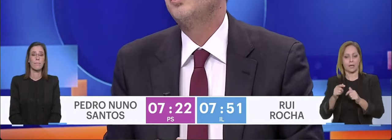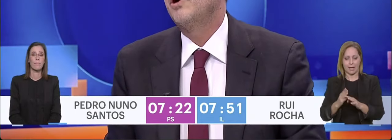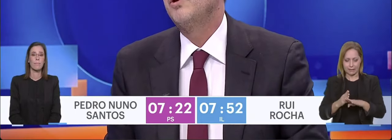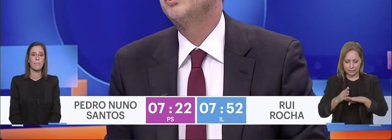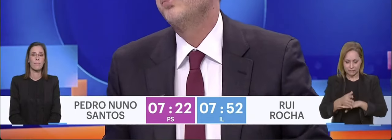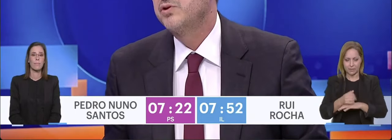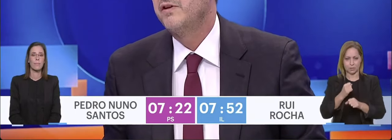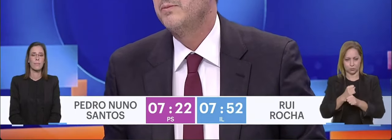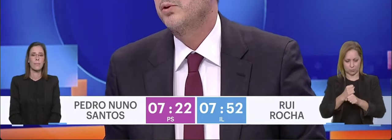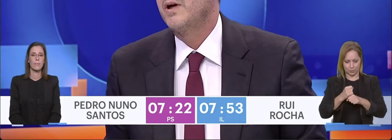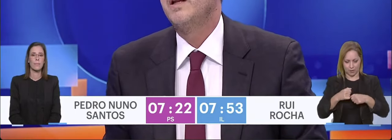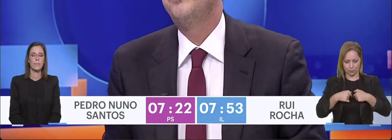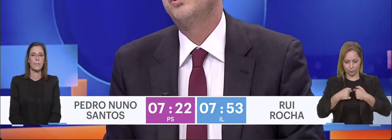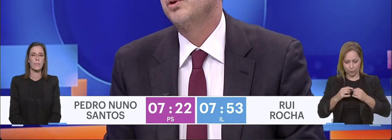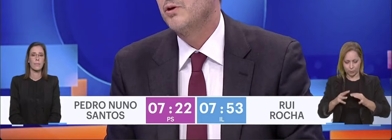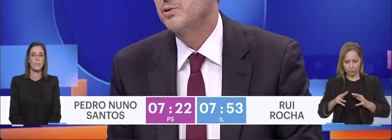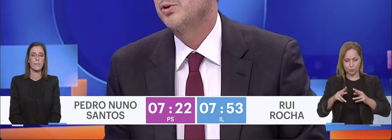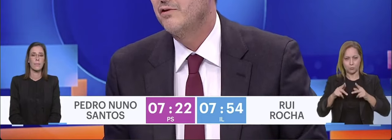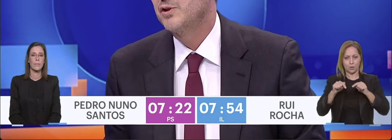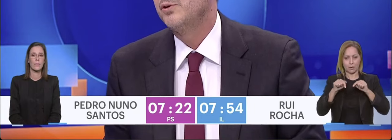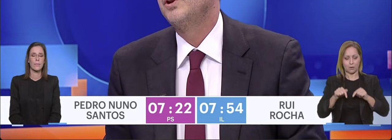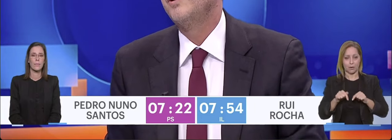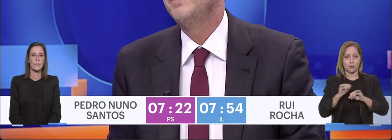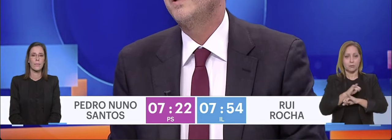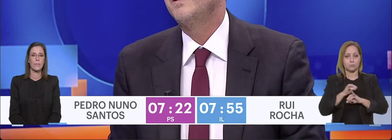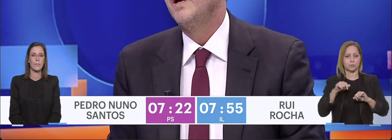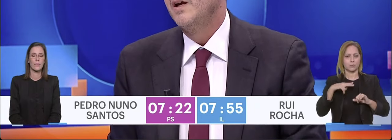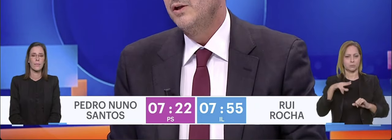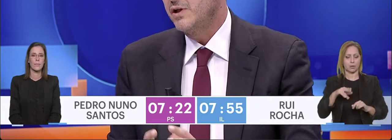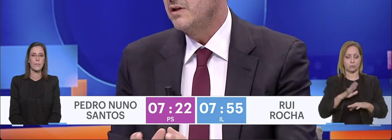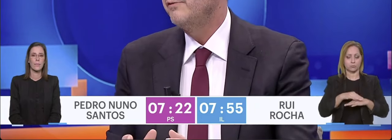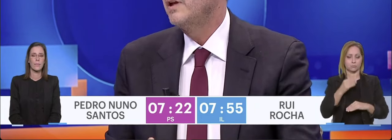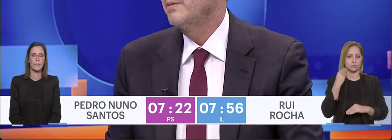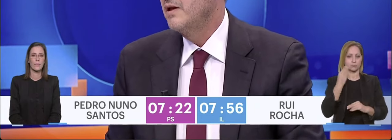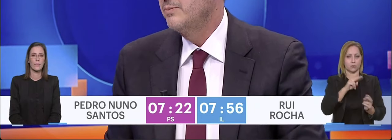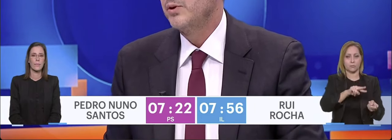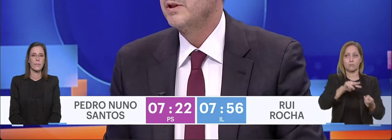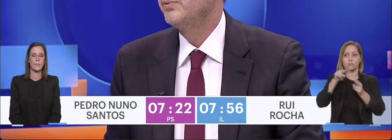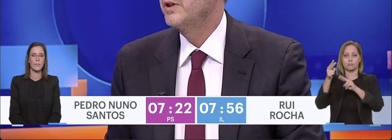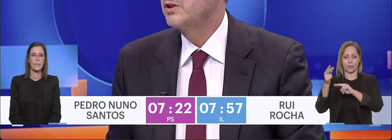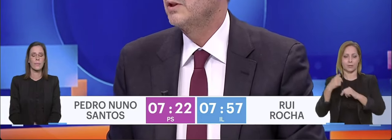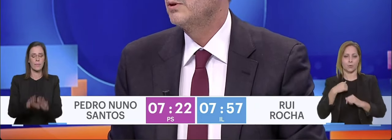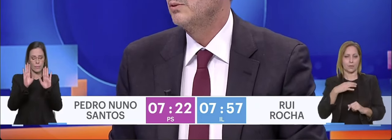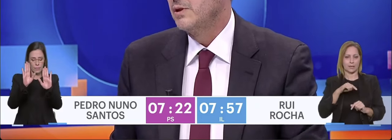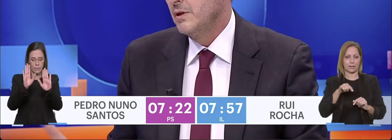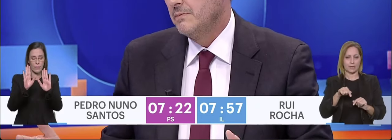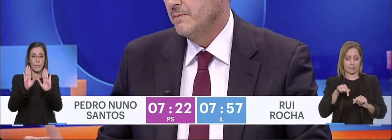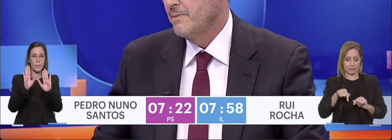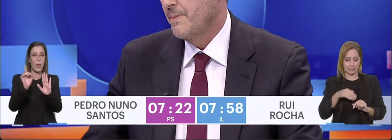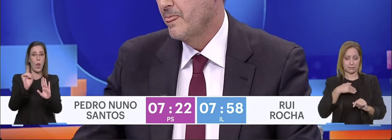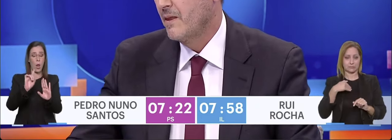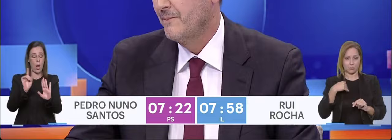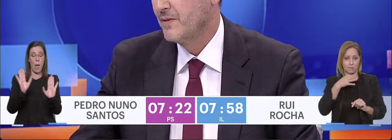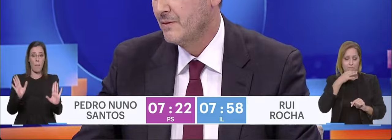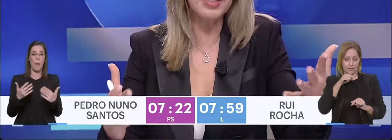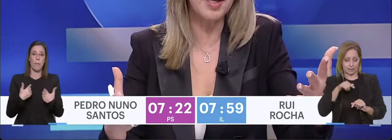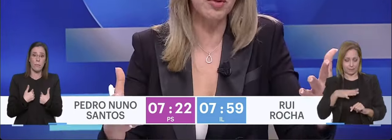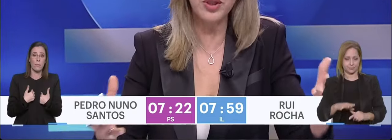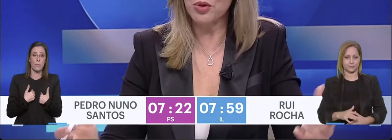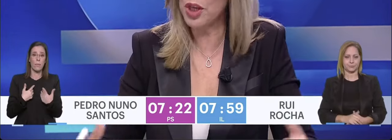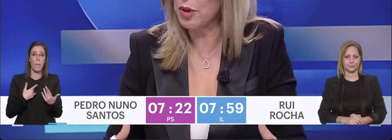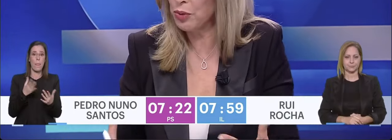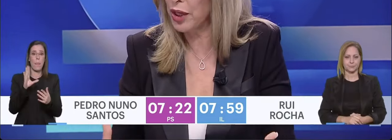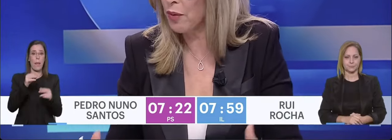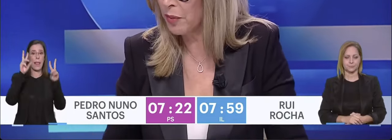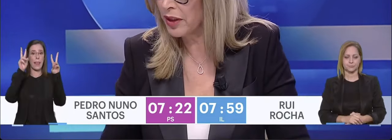na vida e isso é hoje impossível em Portugal é por isso que os nossos jovens continuam a imigrar e eu queria falar Clara por exemplo da questão da Saúde deix não não não mas é que deixa deixa-me